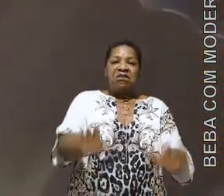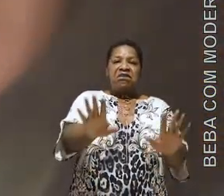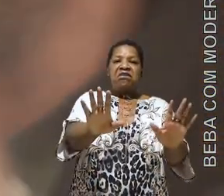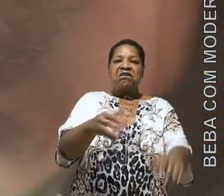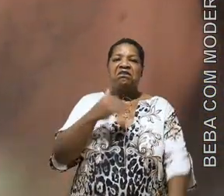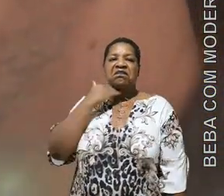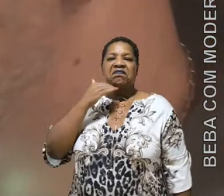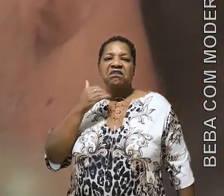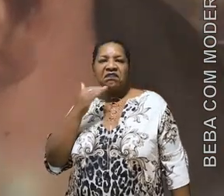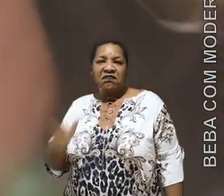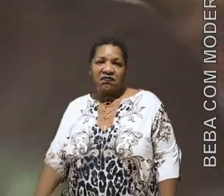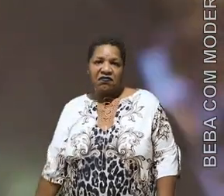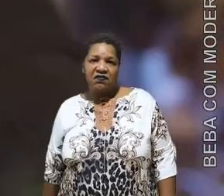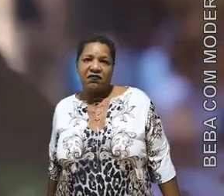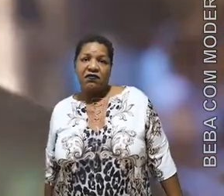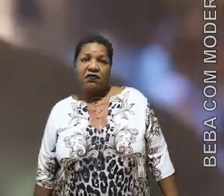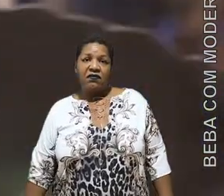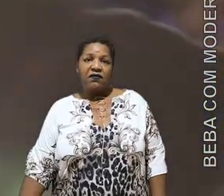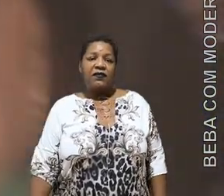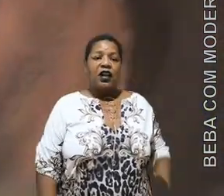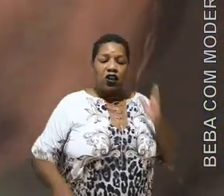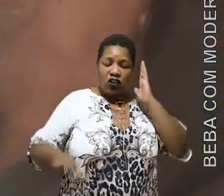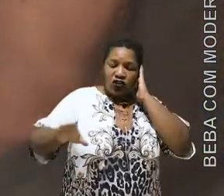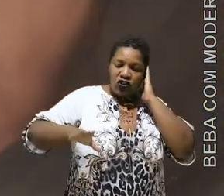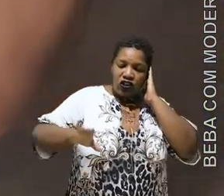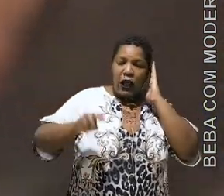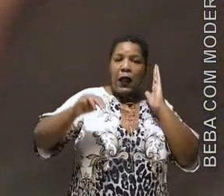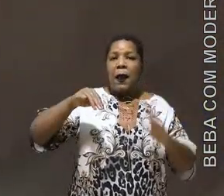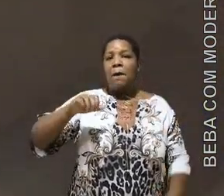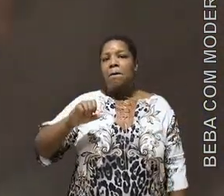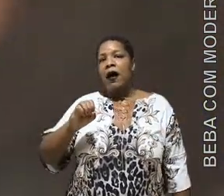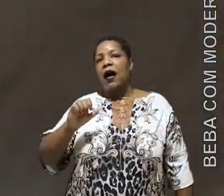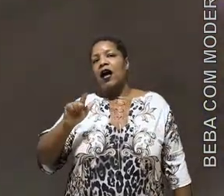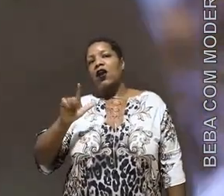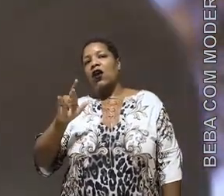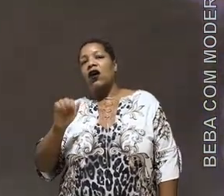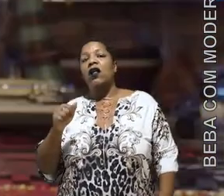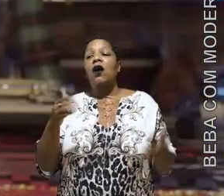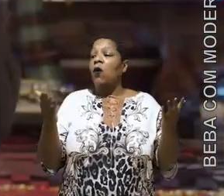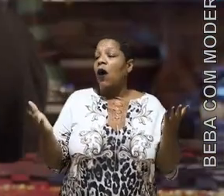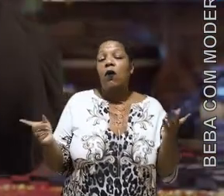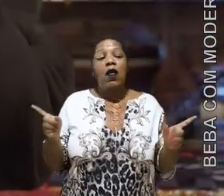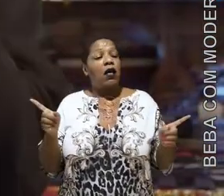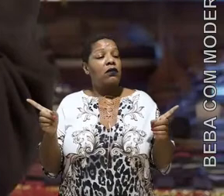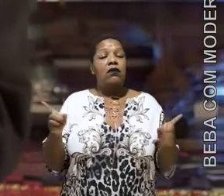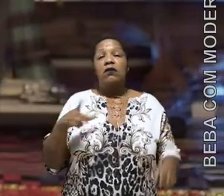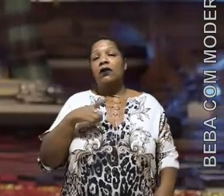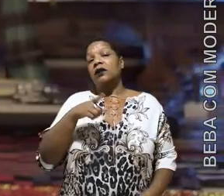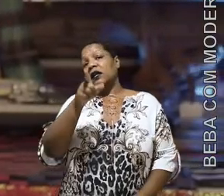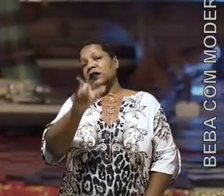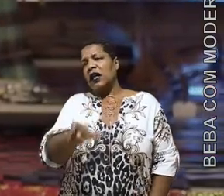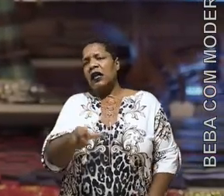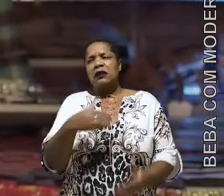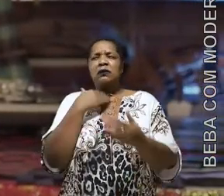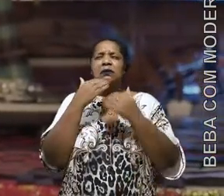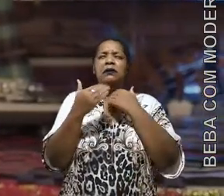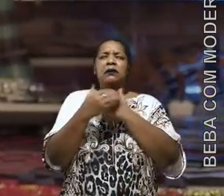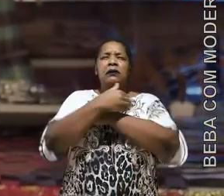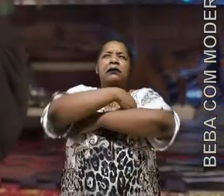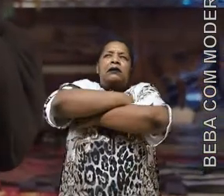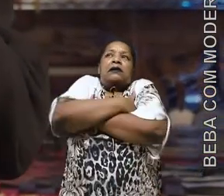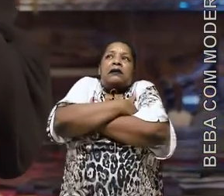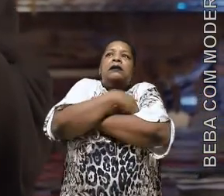não adianta aí o vídeo marola fique lá do você tá